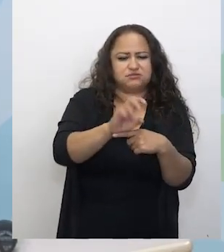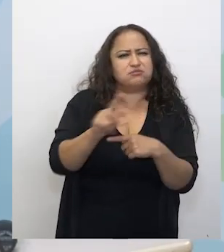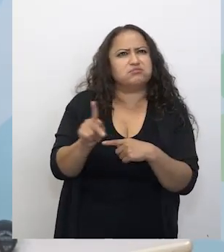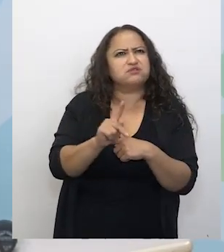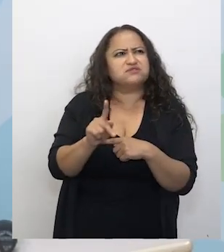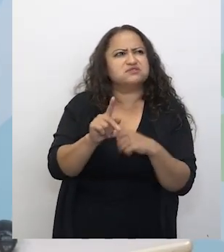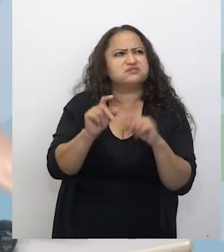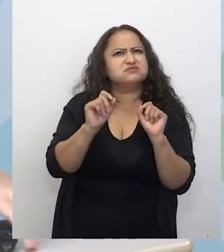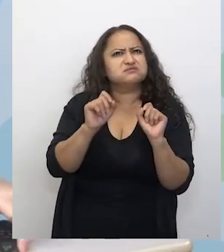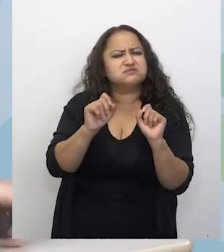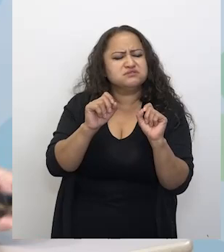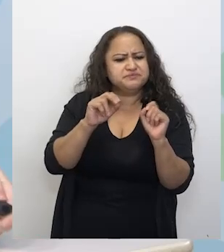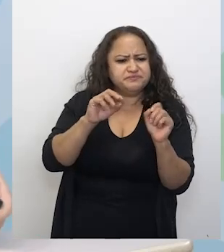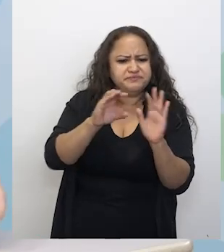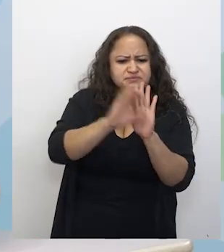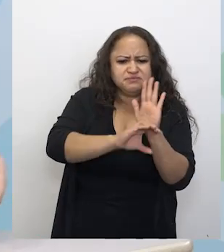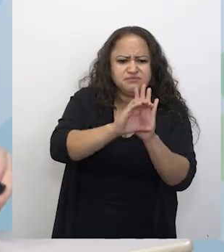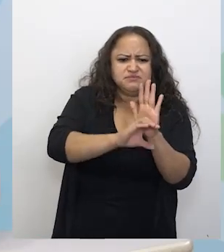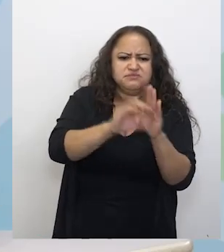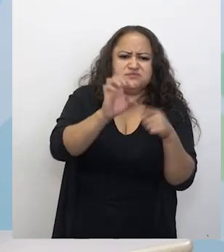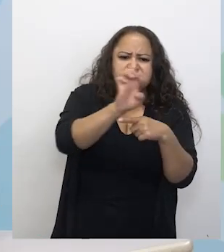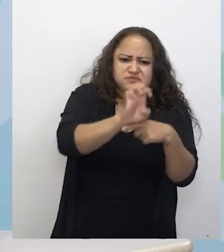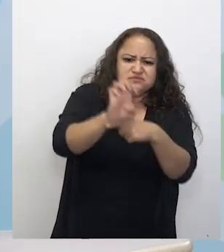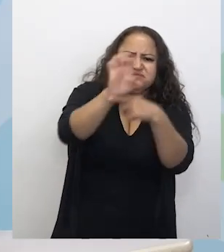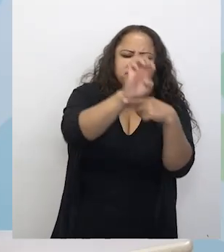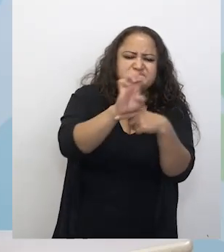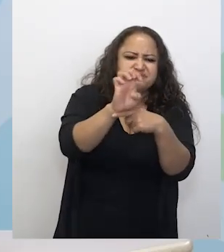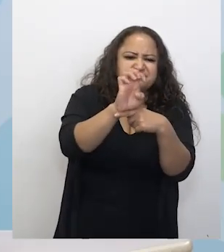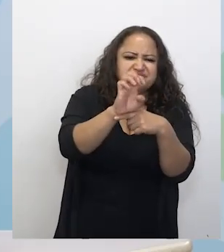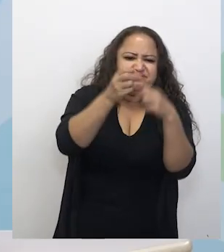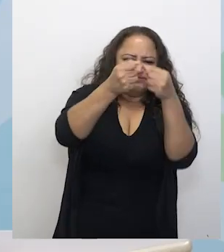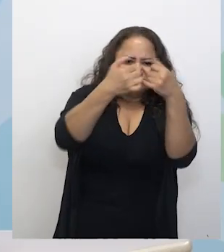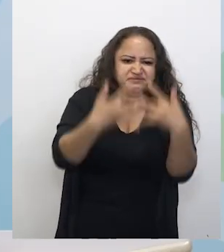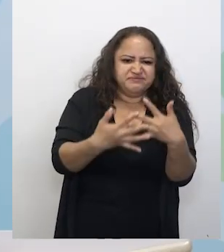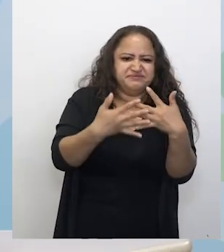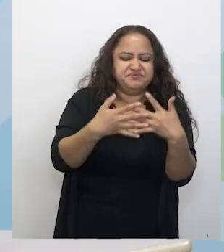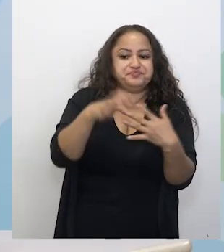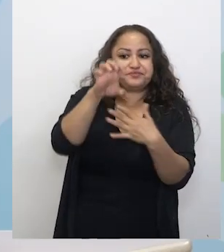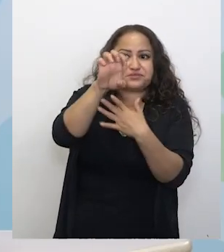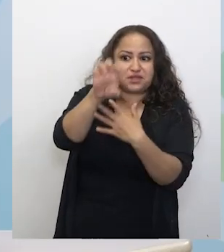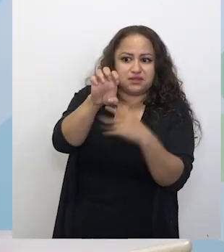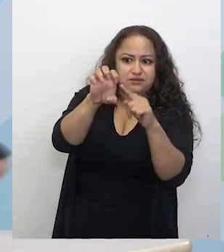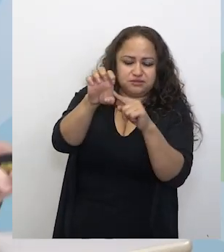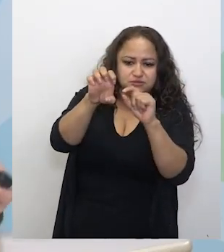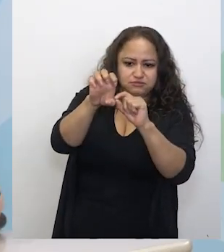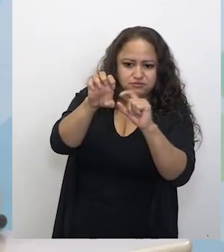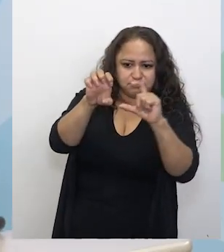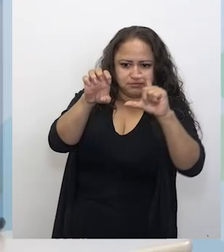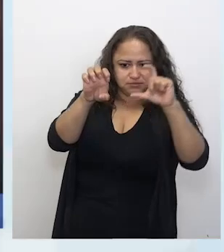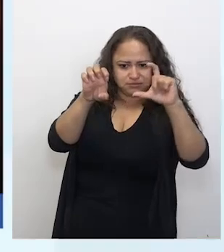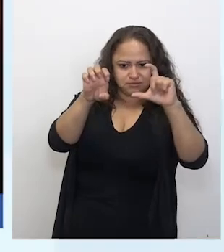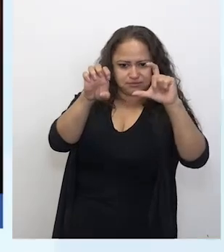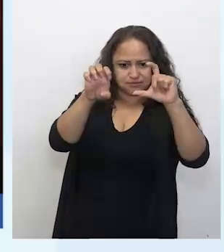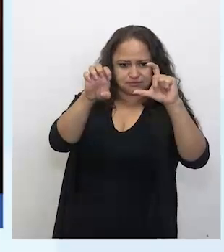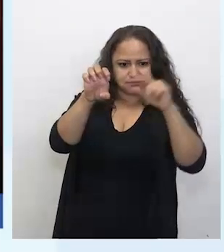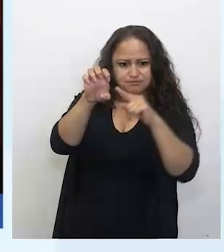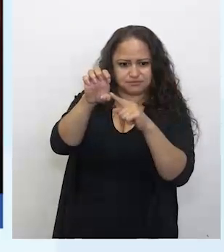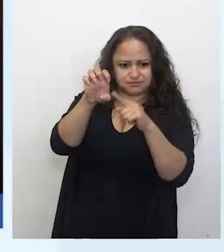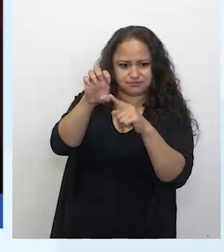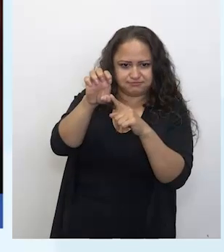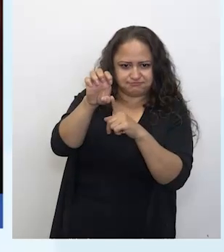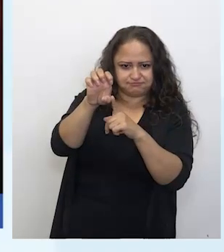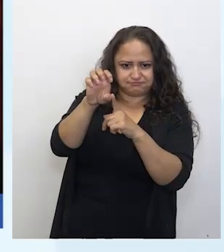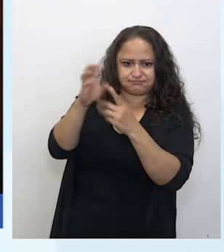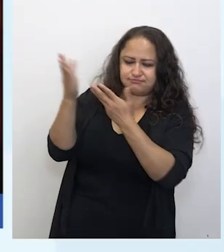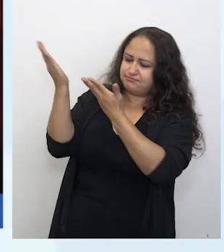peraí, que conceito de Estado você está falando mesmo? Estado com E maiúsculo, esse daqui, olha, que